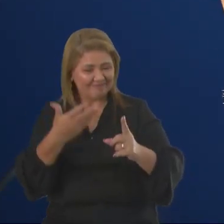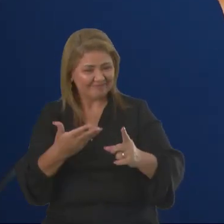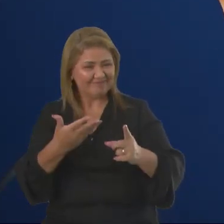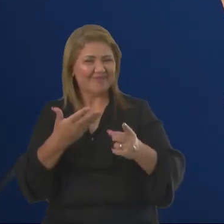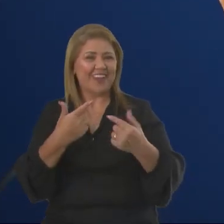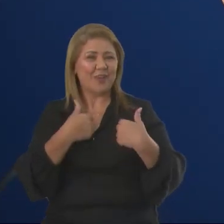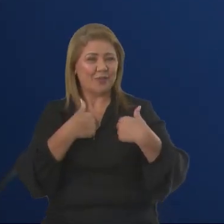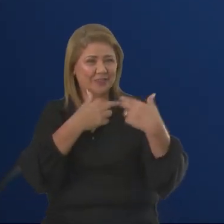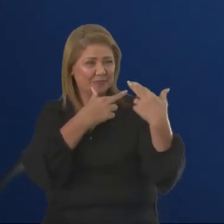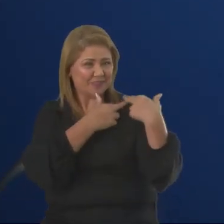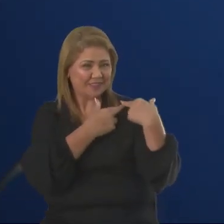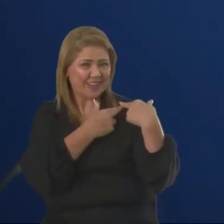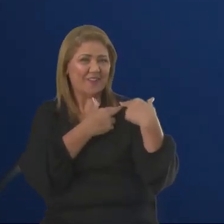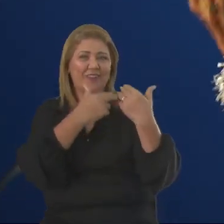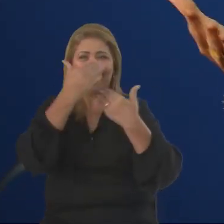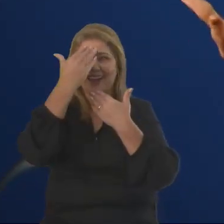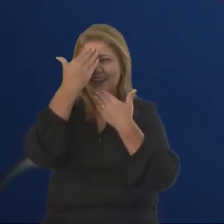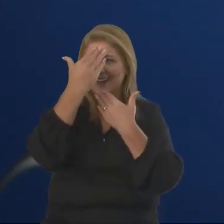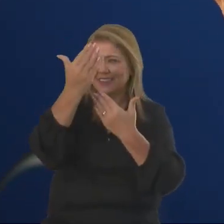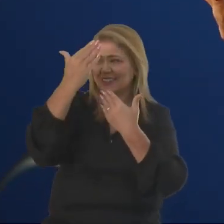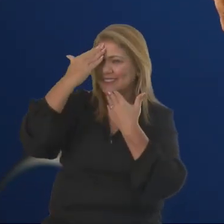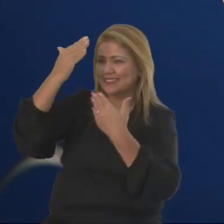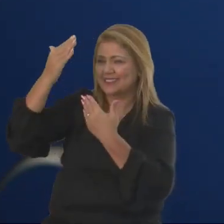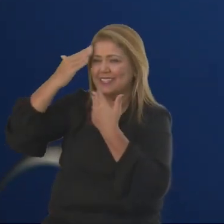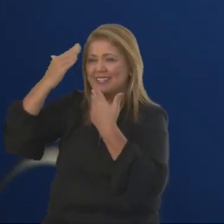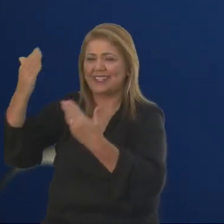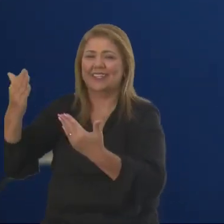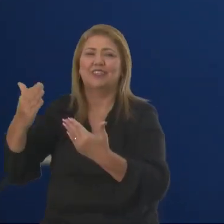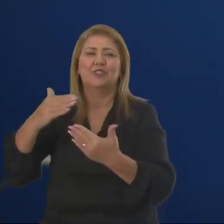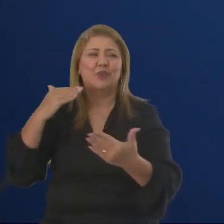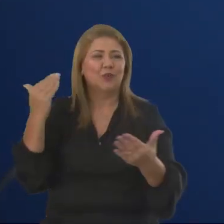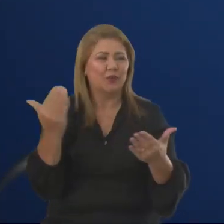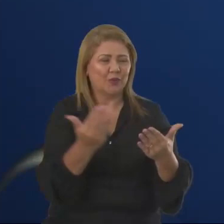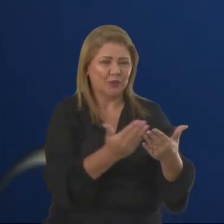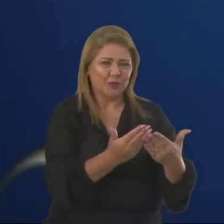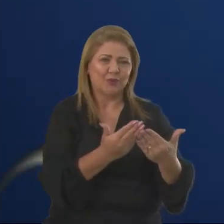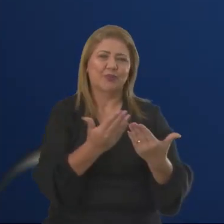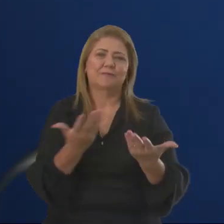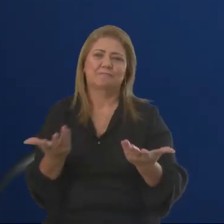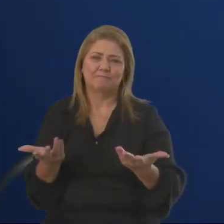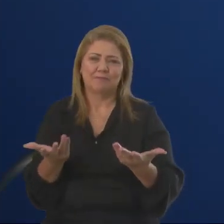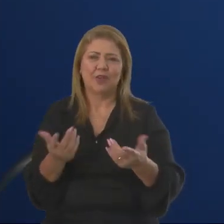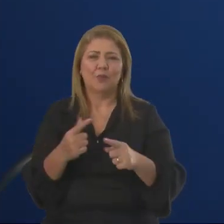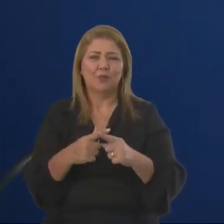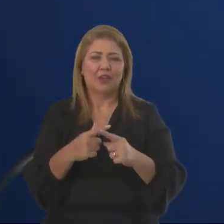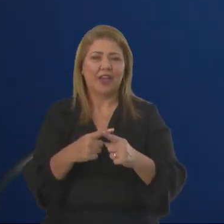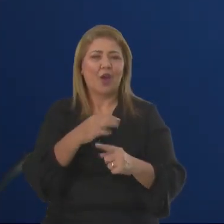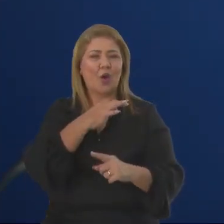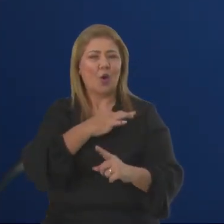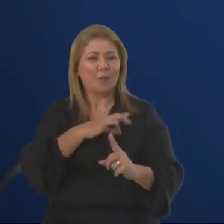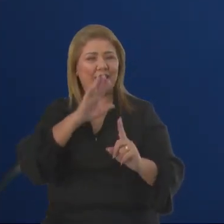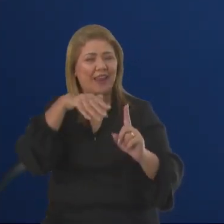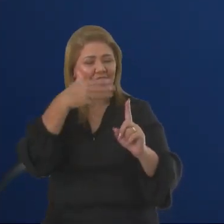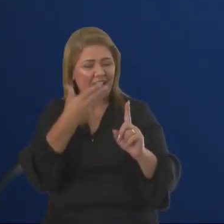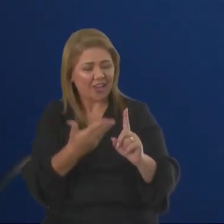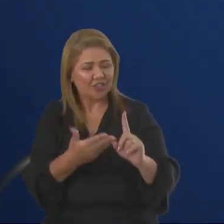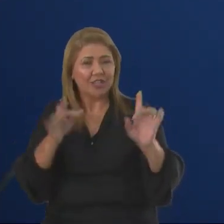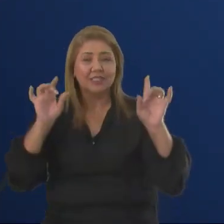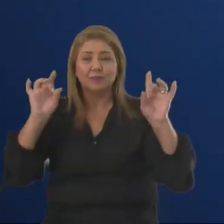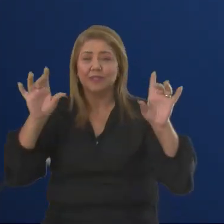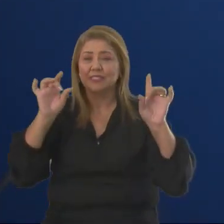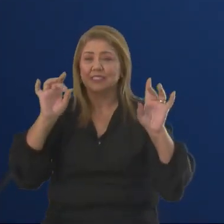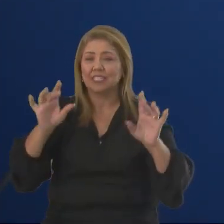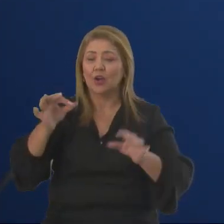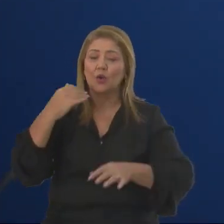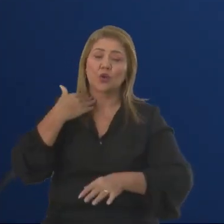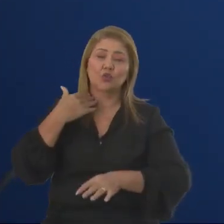nome de todas as homenageadas, de todos os segmentos. Agradecer pela homenagem. Agradeço em especial em nome das juízas